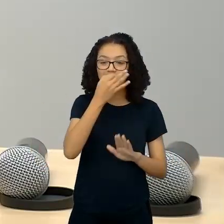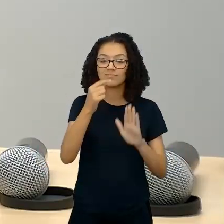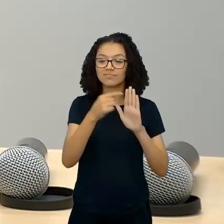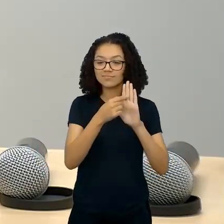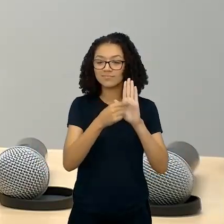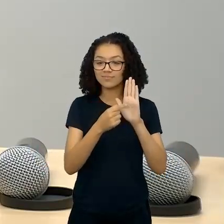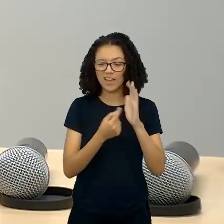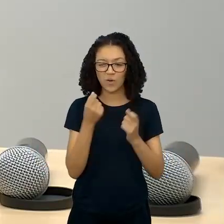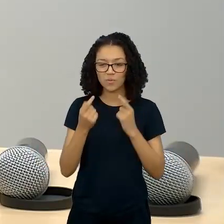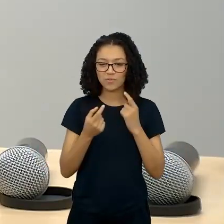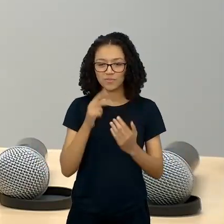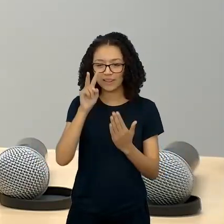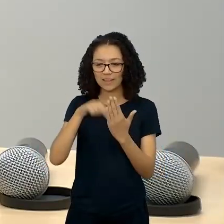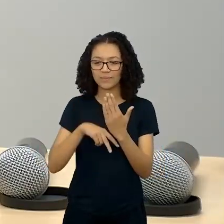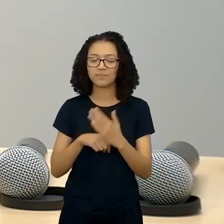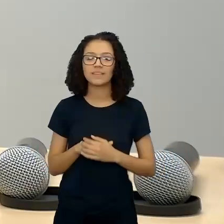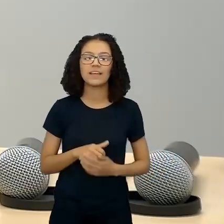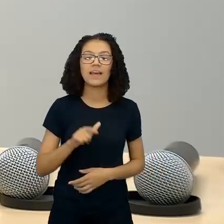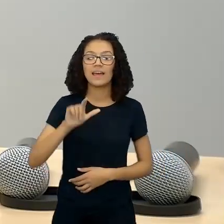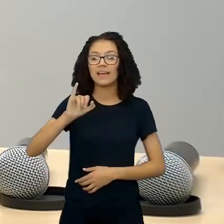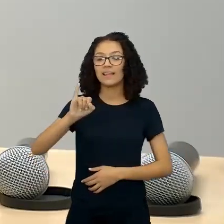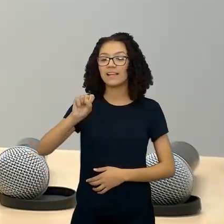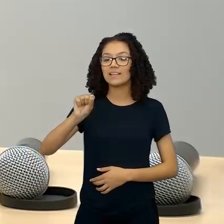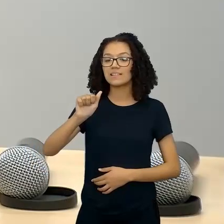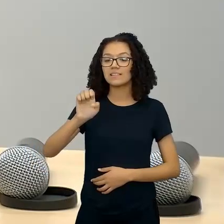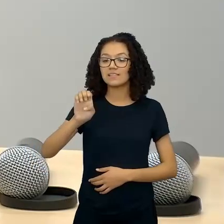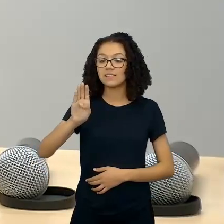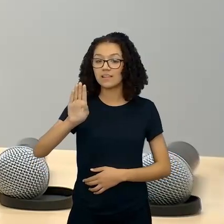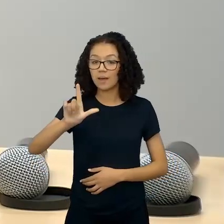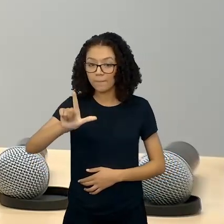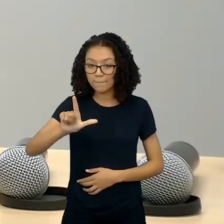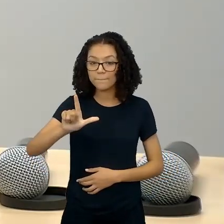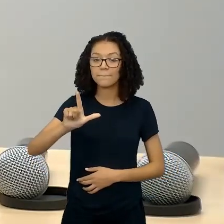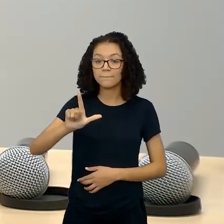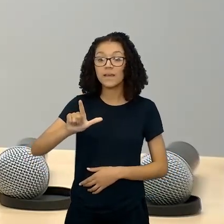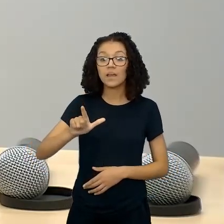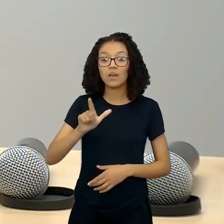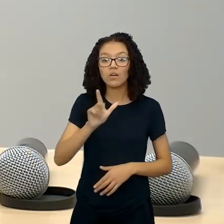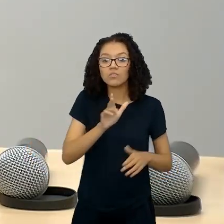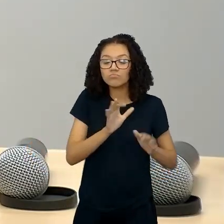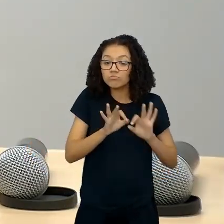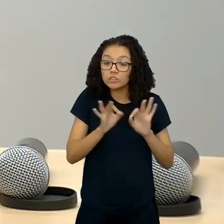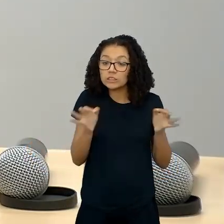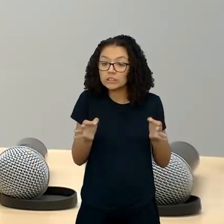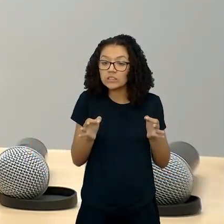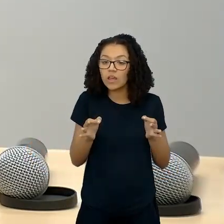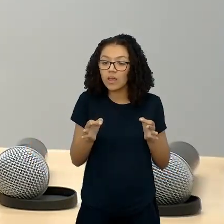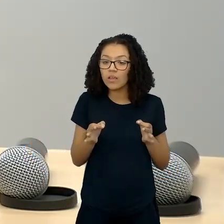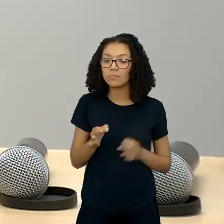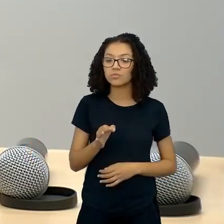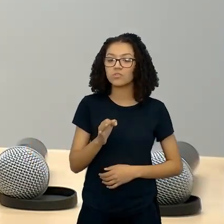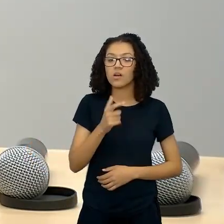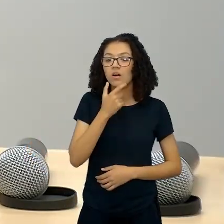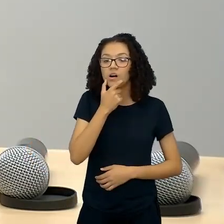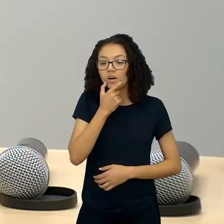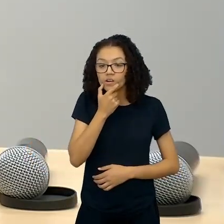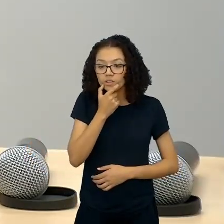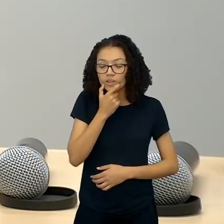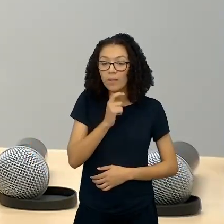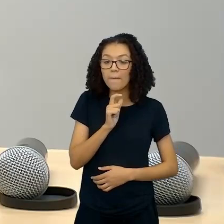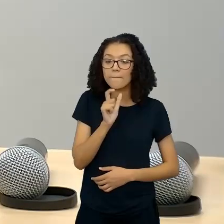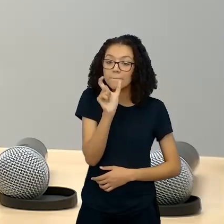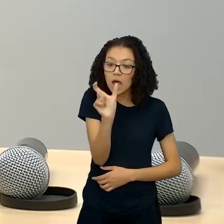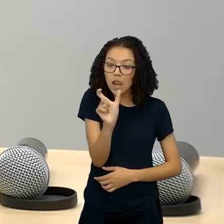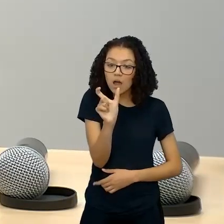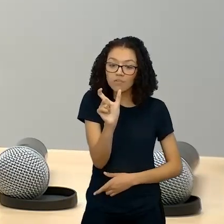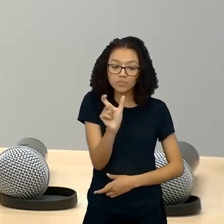ler algumas aqui. A Isabel colocando pra gente. Com experiência simples, nomeando passo a passo as palavras em inglês. É isso mesmo, porque ele